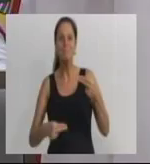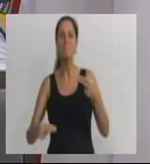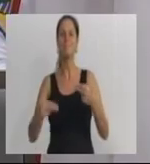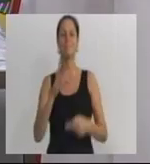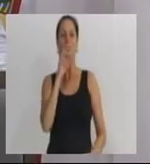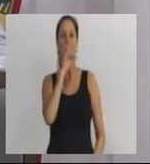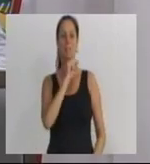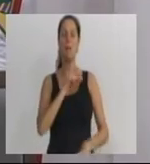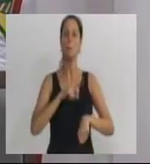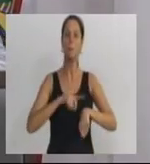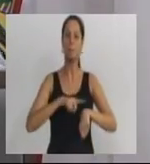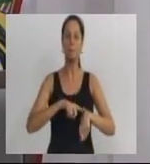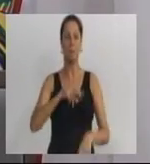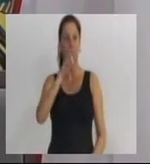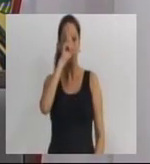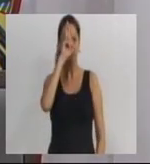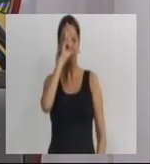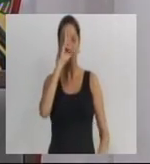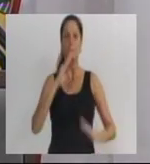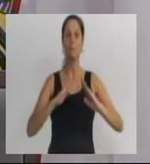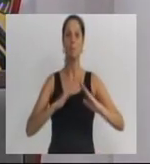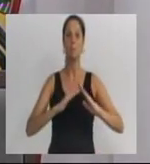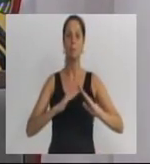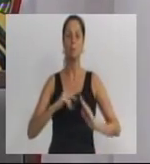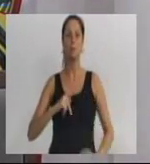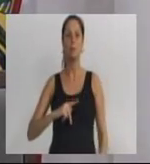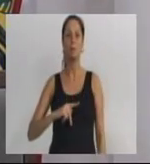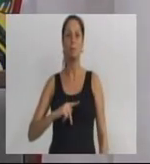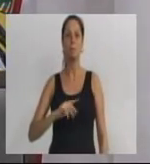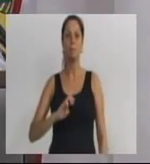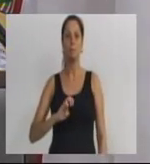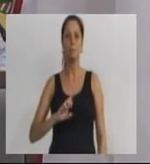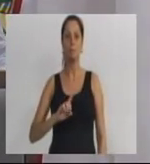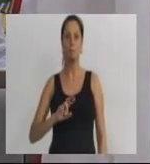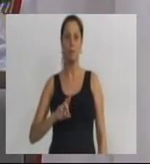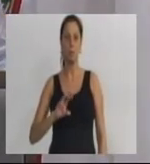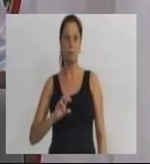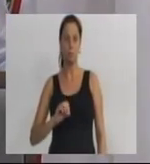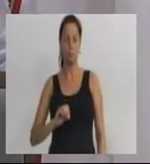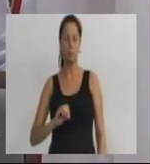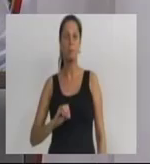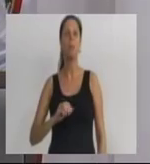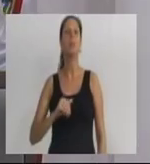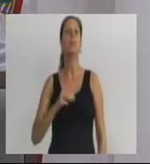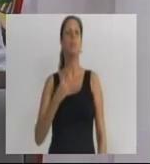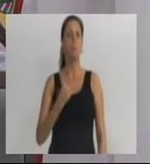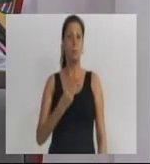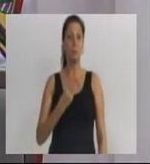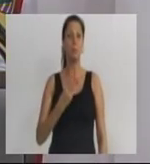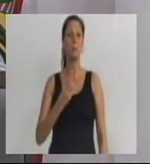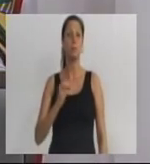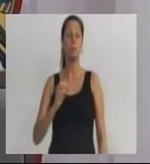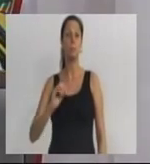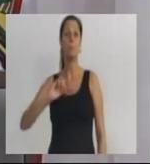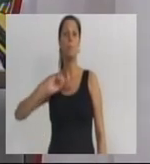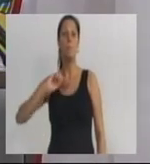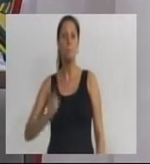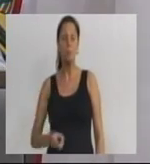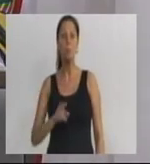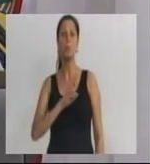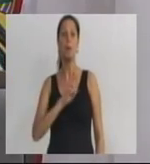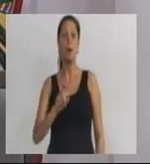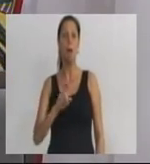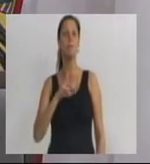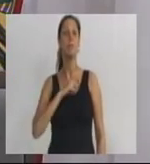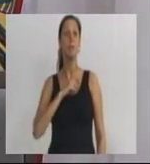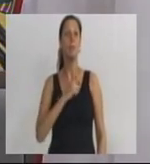ao meio-dia, na residência do Pedro Funk. São R$ 330 mil de economia da rua Amazonas